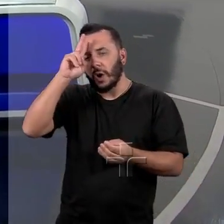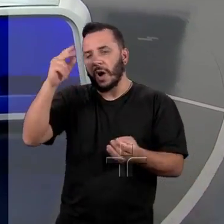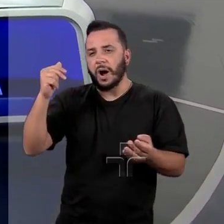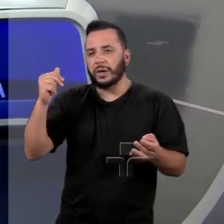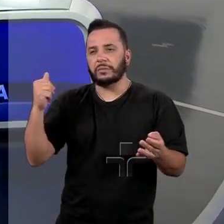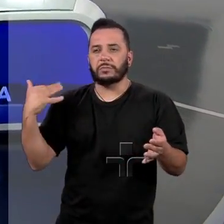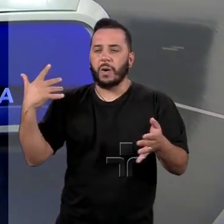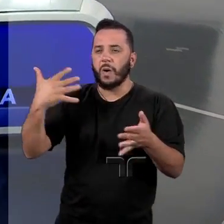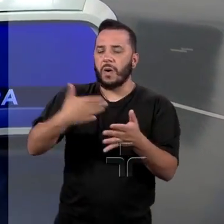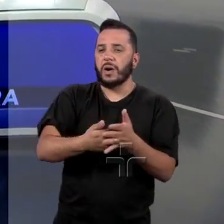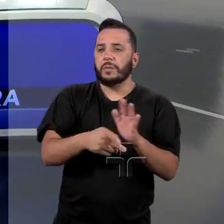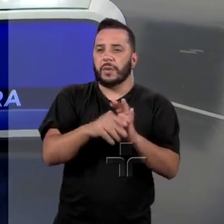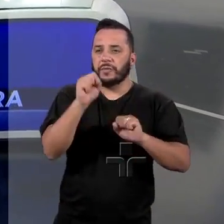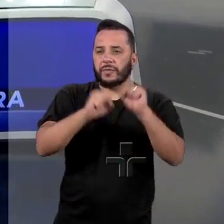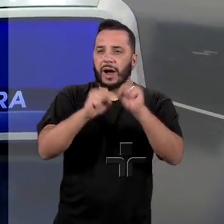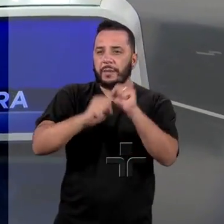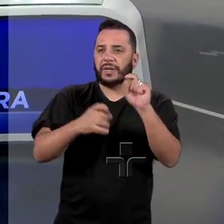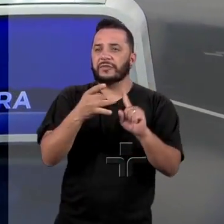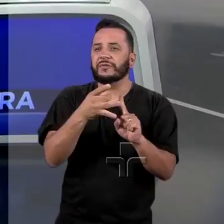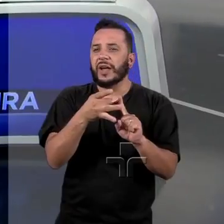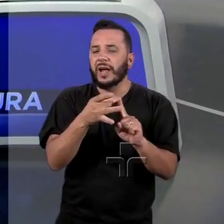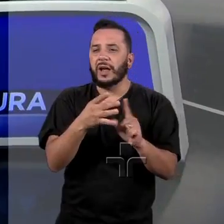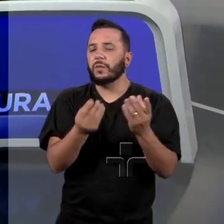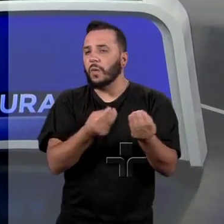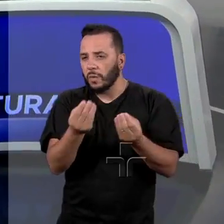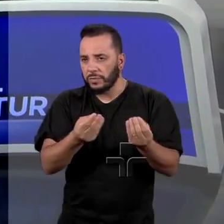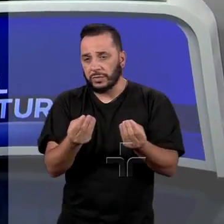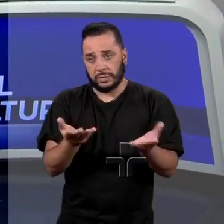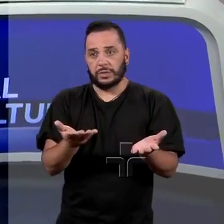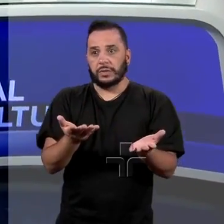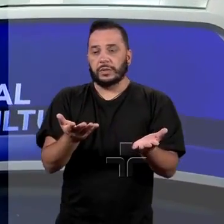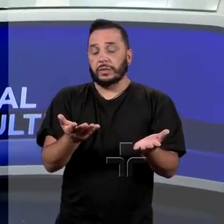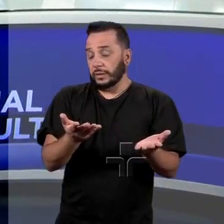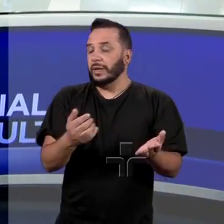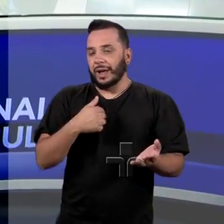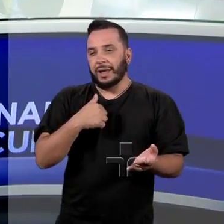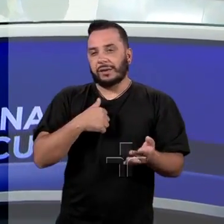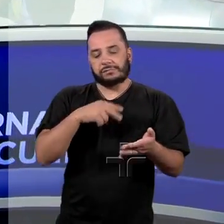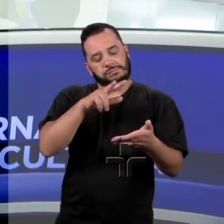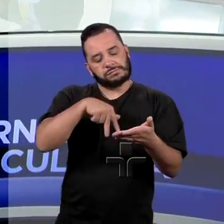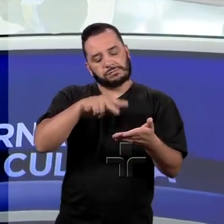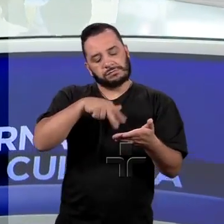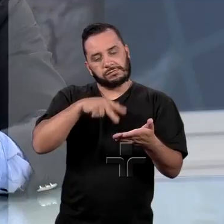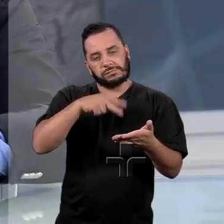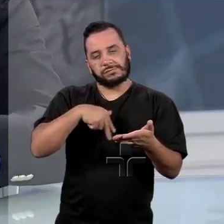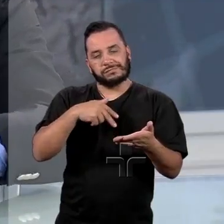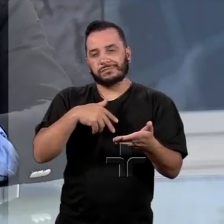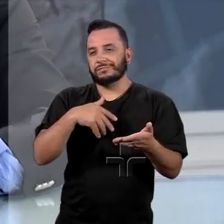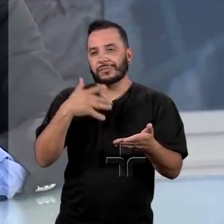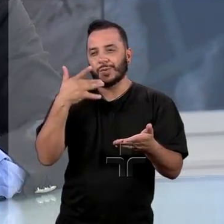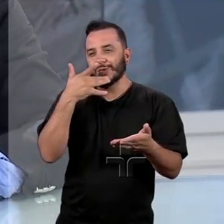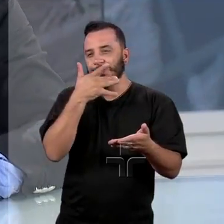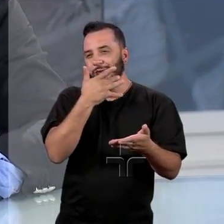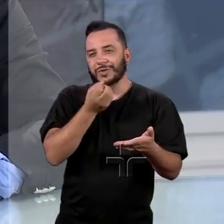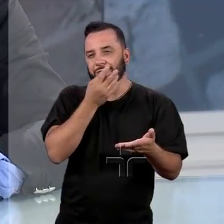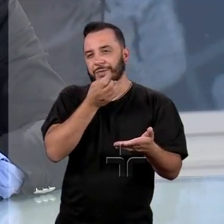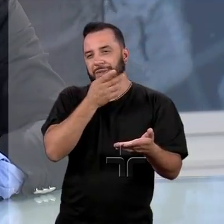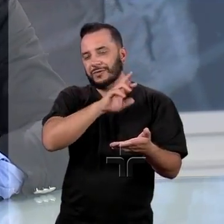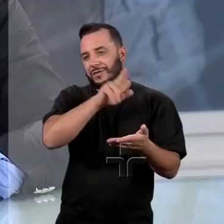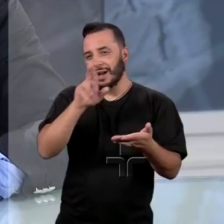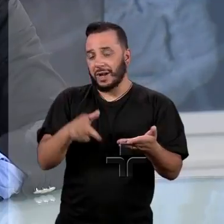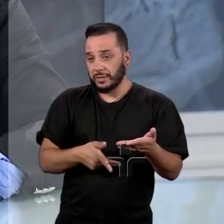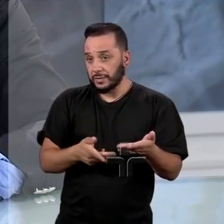dessa metalurgia ali em Luanda. E, por conta disso, é um livro gostoso, com muitas informações. Nesse momento que a gente se aproxima